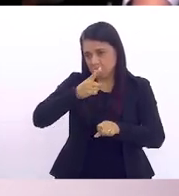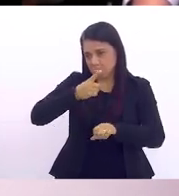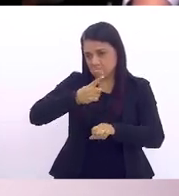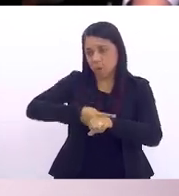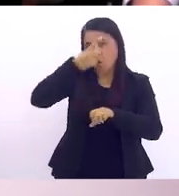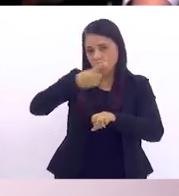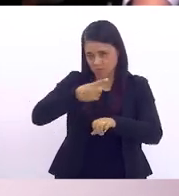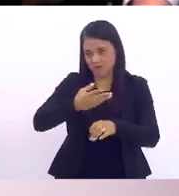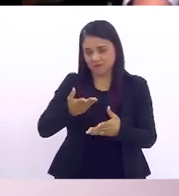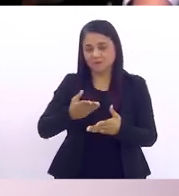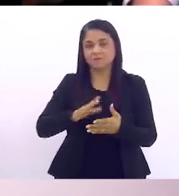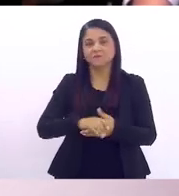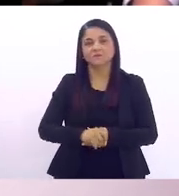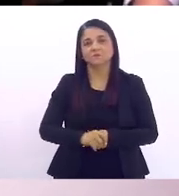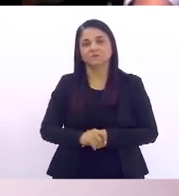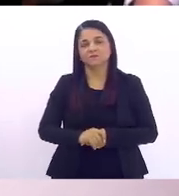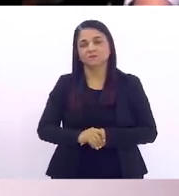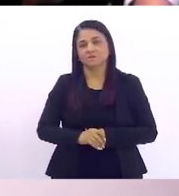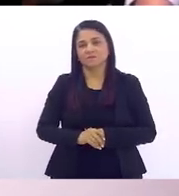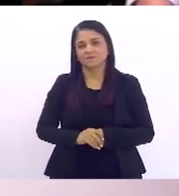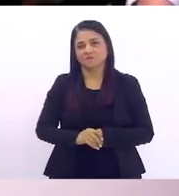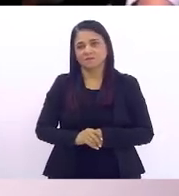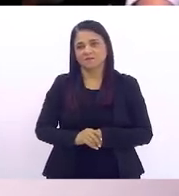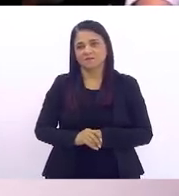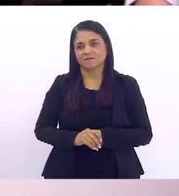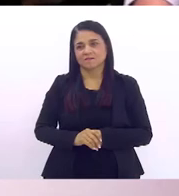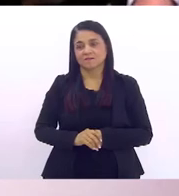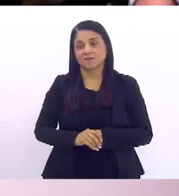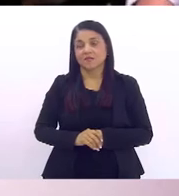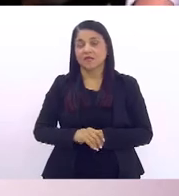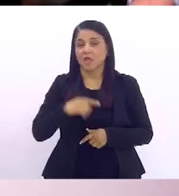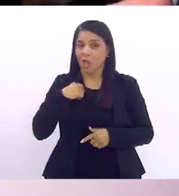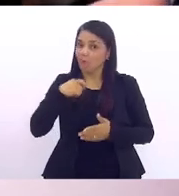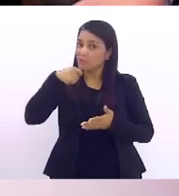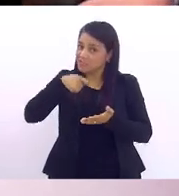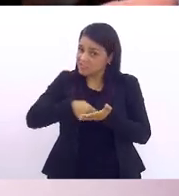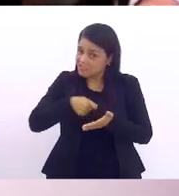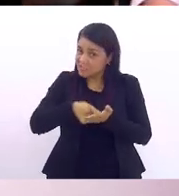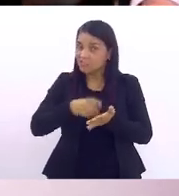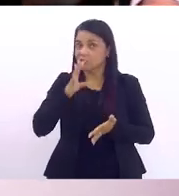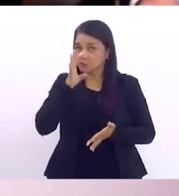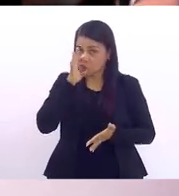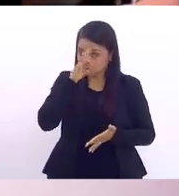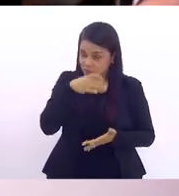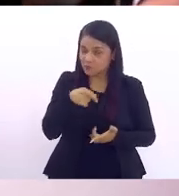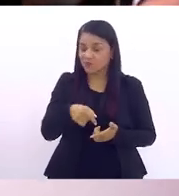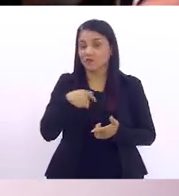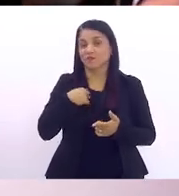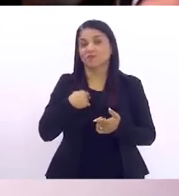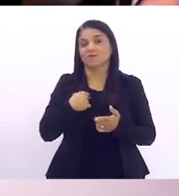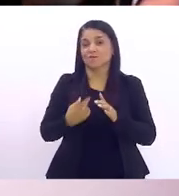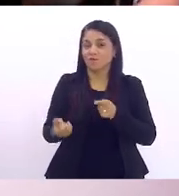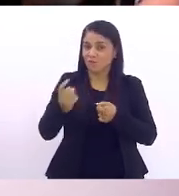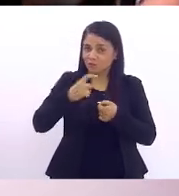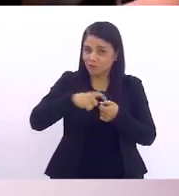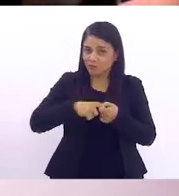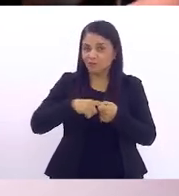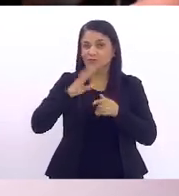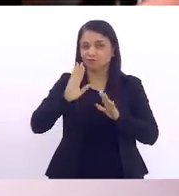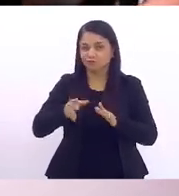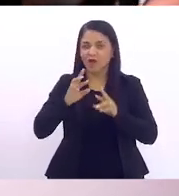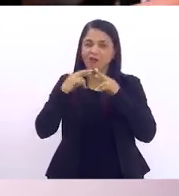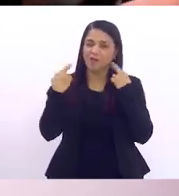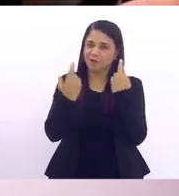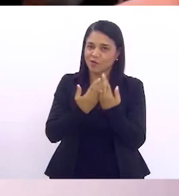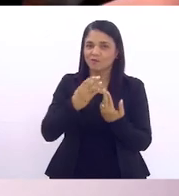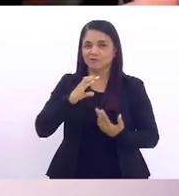automático Mas eu insisto voltando ao meu primeiro ponto eu eh já tive algumas reuniões com a